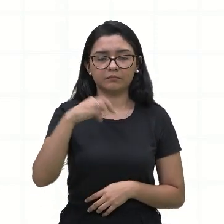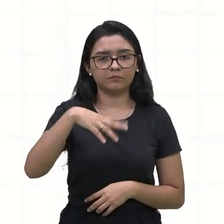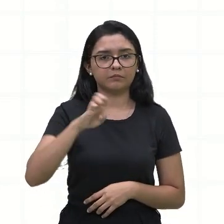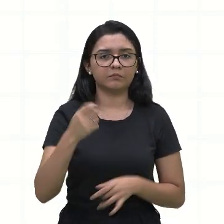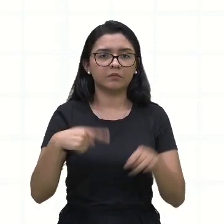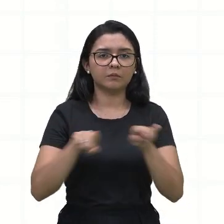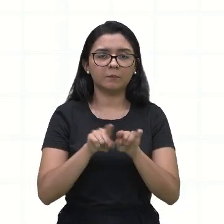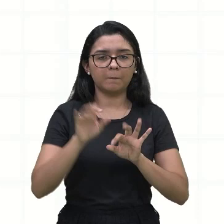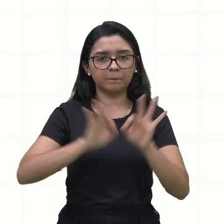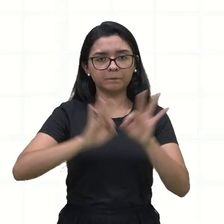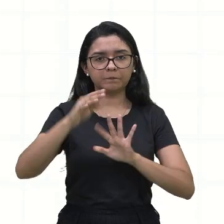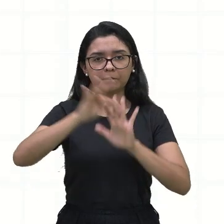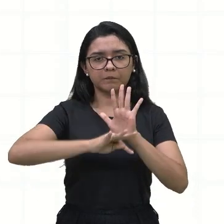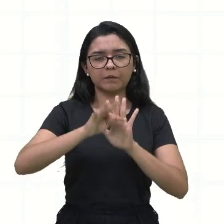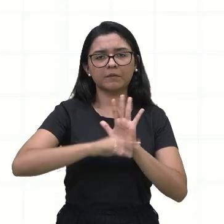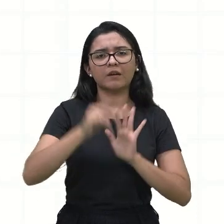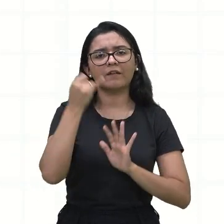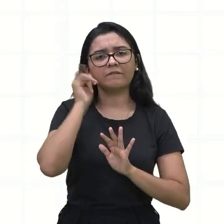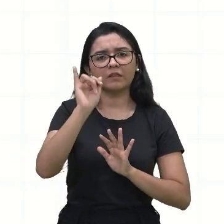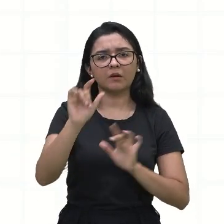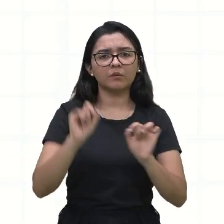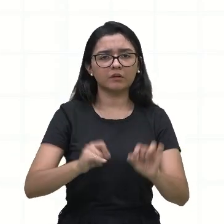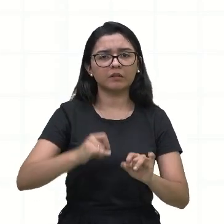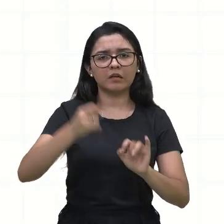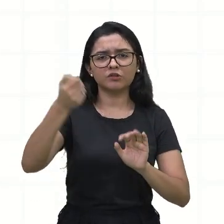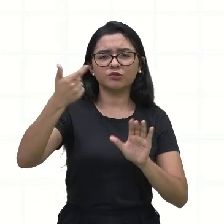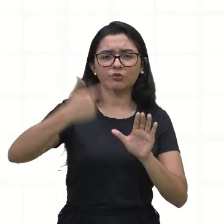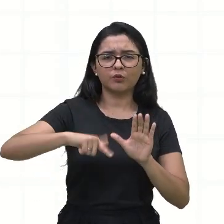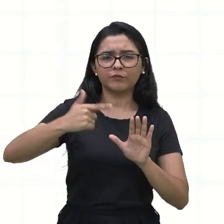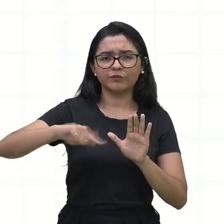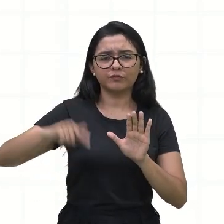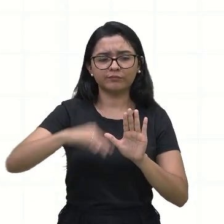não repetir, para não trazer uma repetição